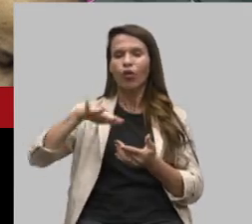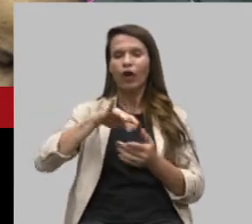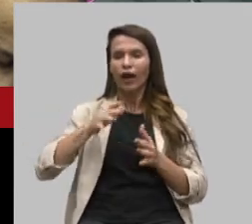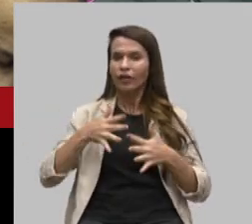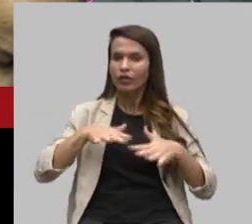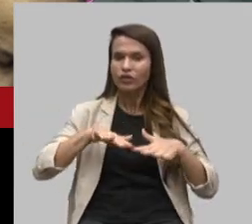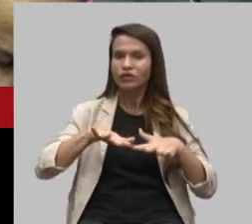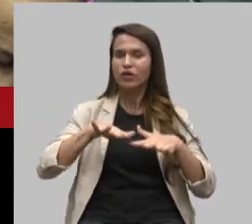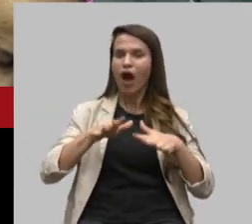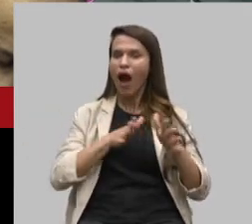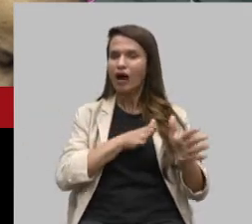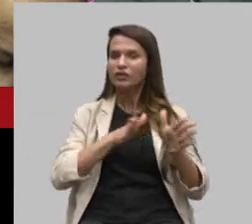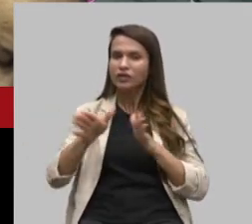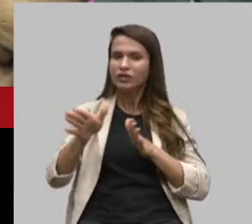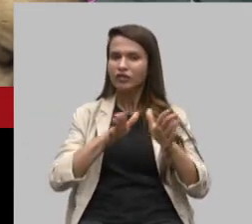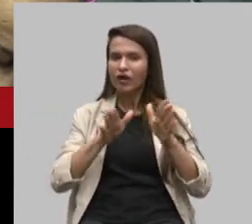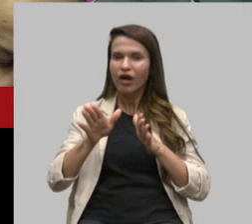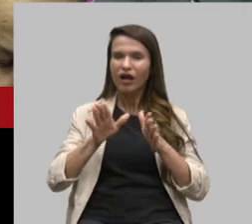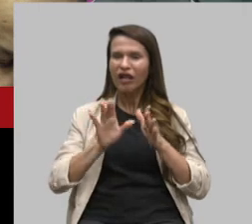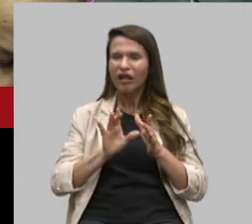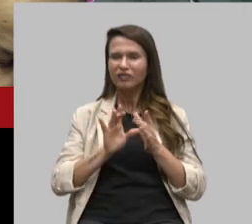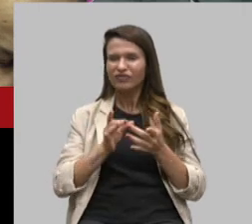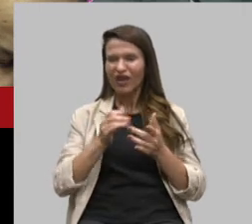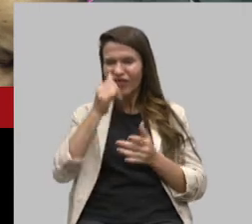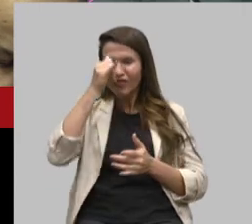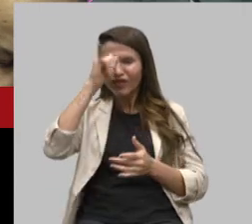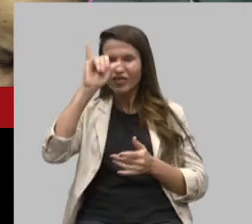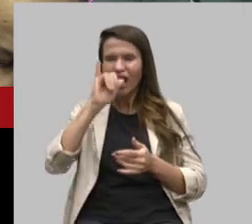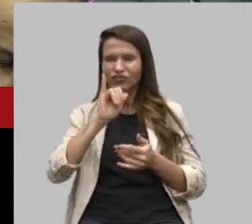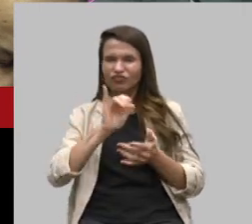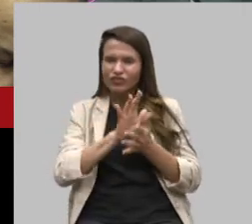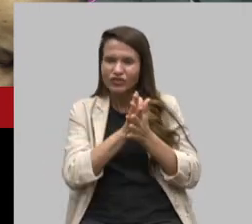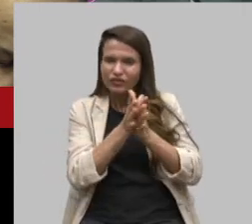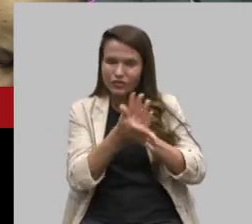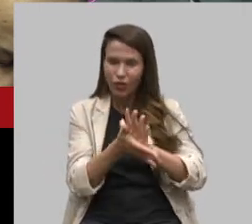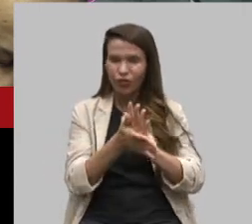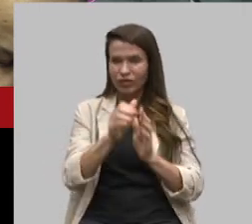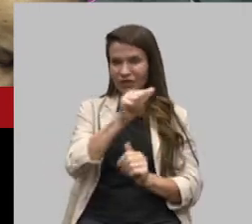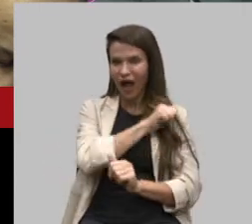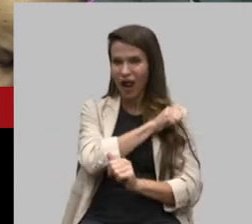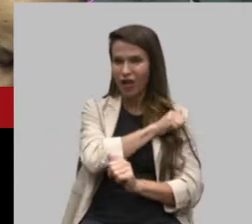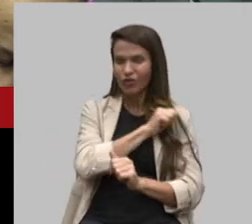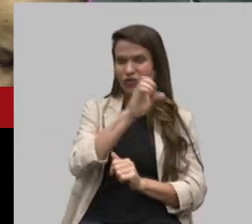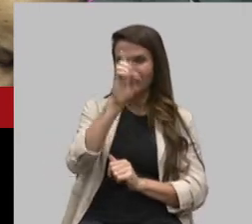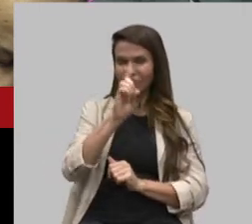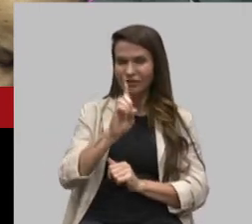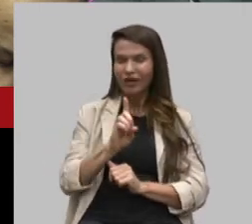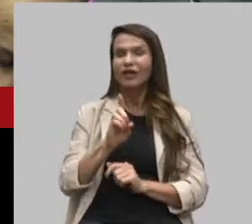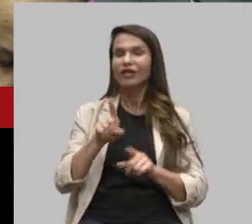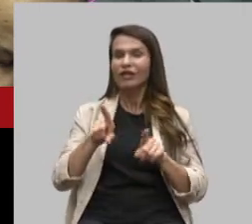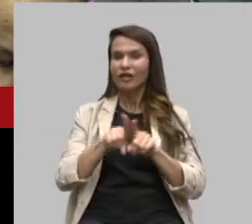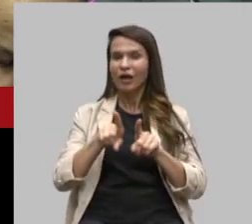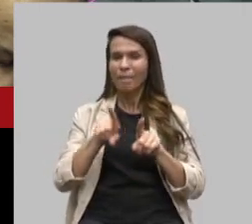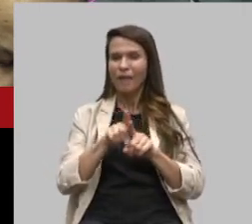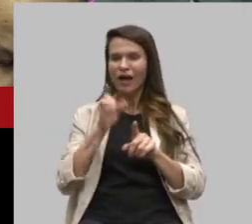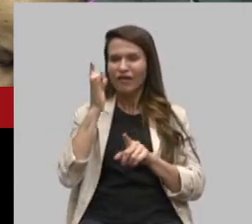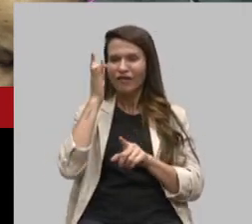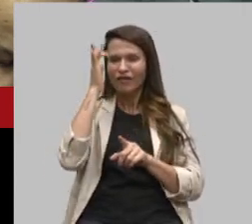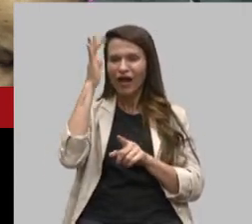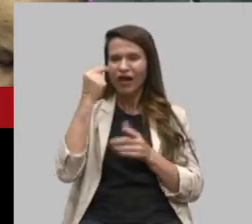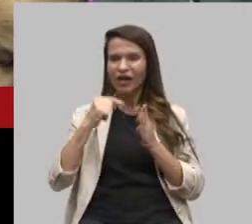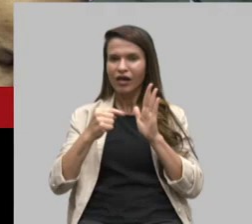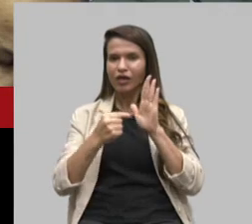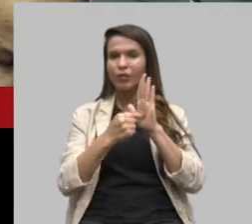acessível e livre de discriminação para os alunos com deficiência Além disso ao facilitar tanto as denúncias pela